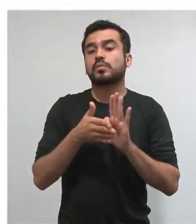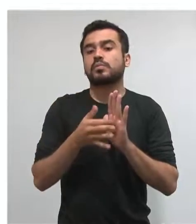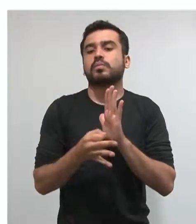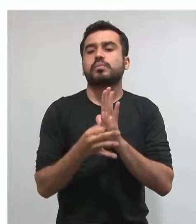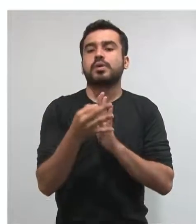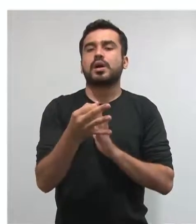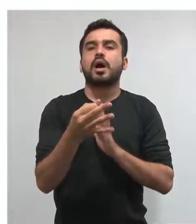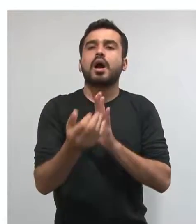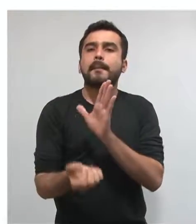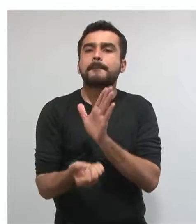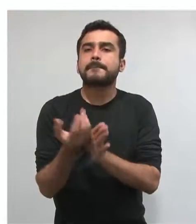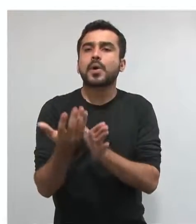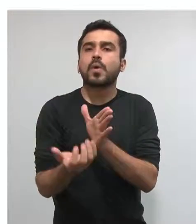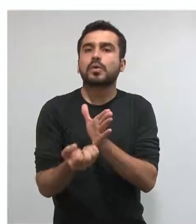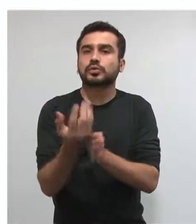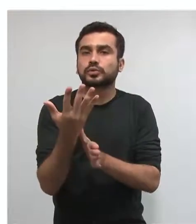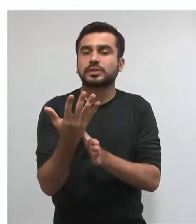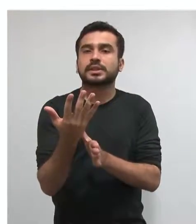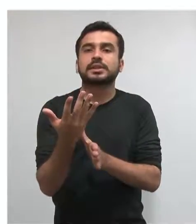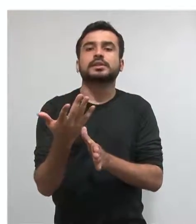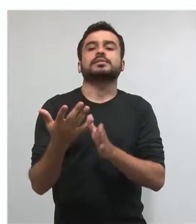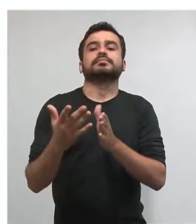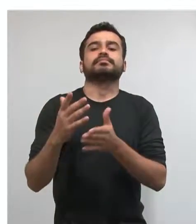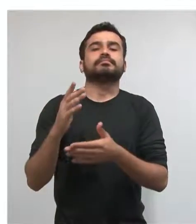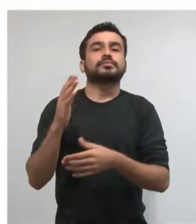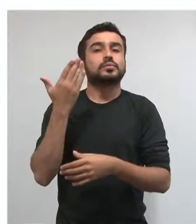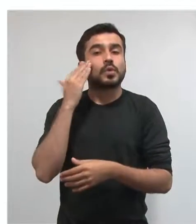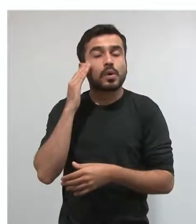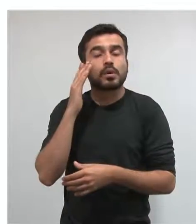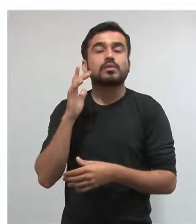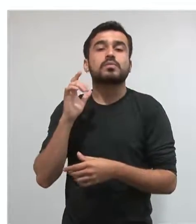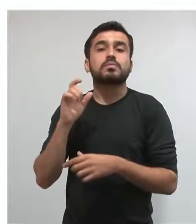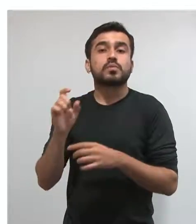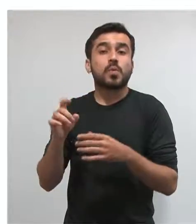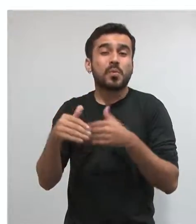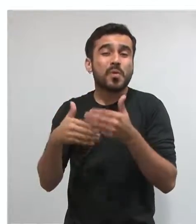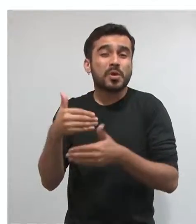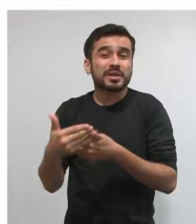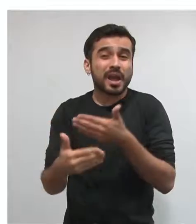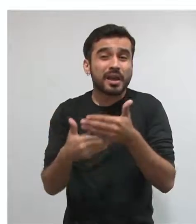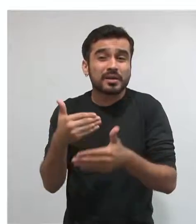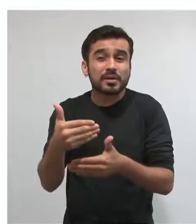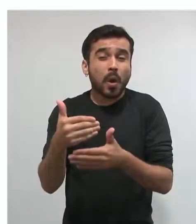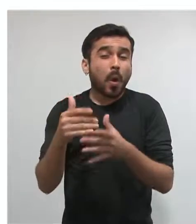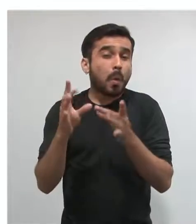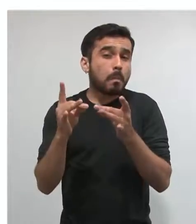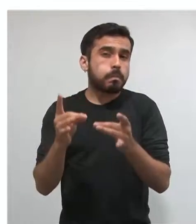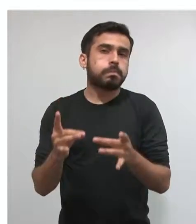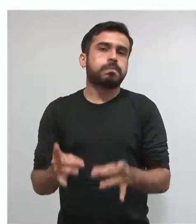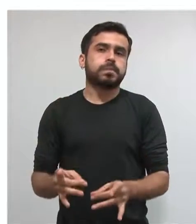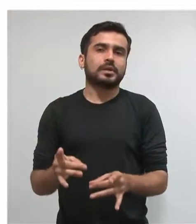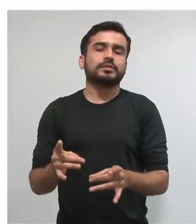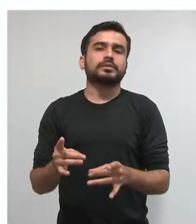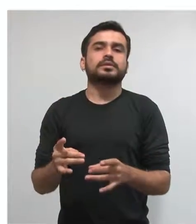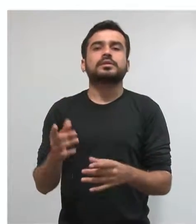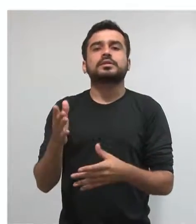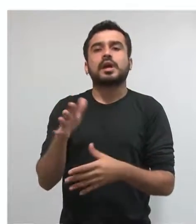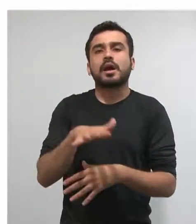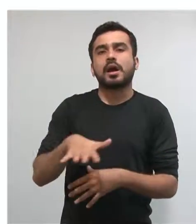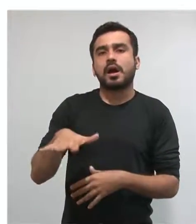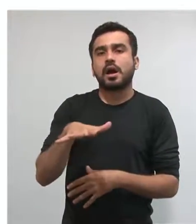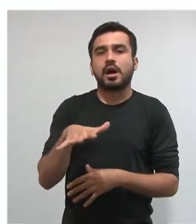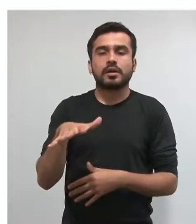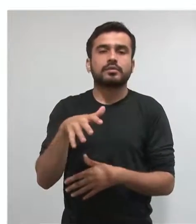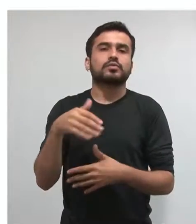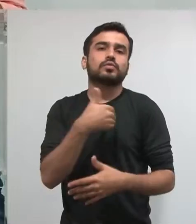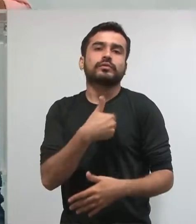de informações tempestivas para o processo complexo de tomada de decisão por parte das instâncias deliberativas